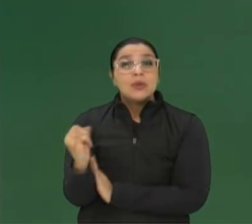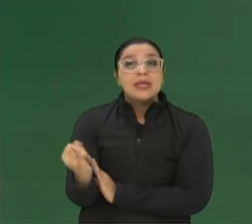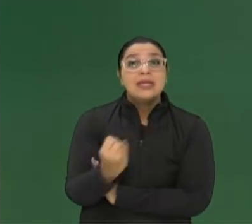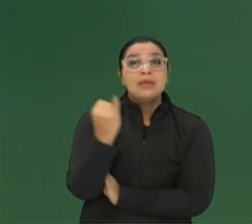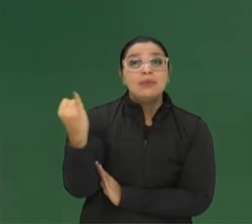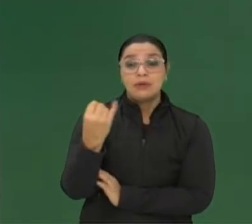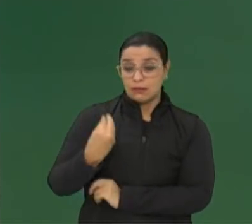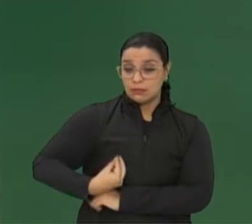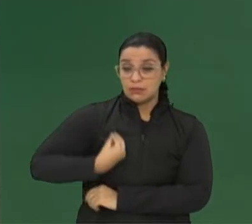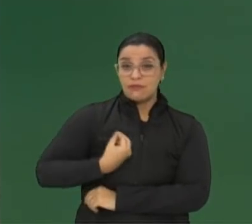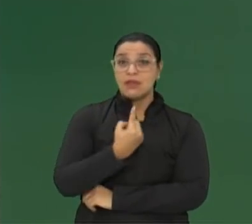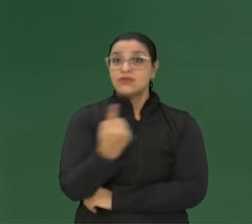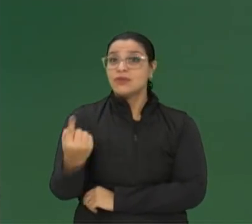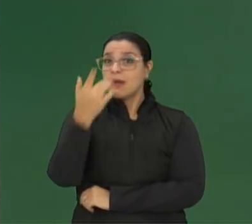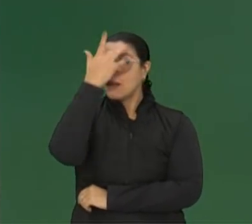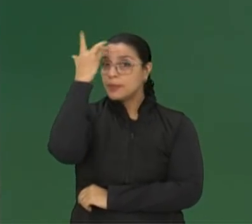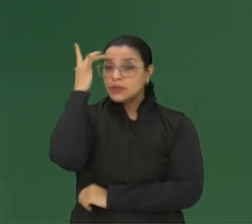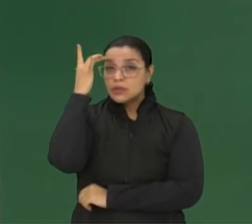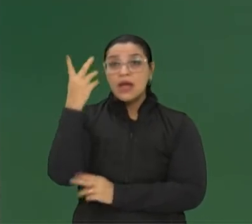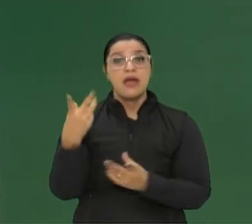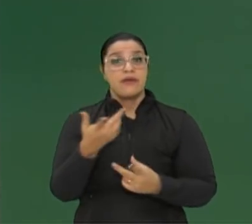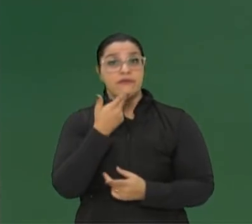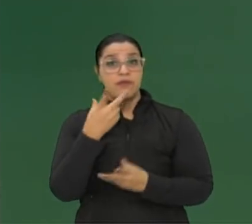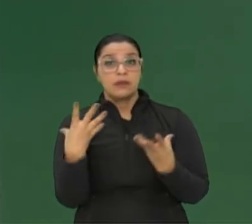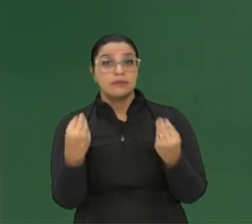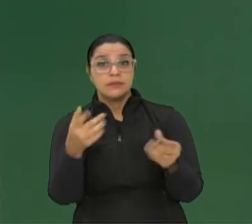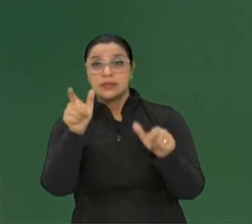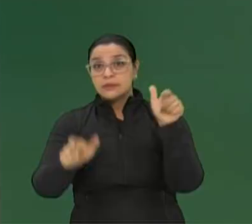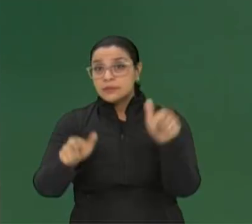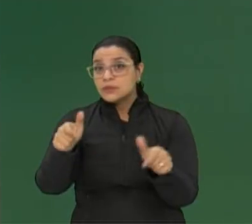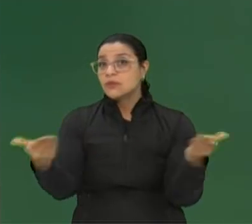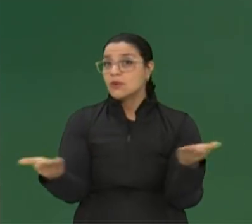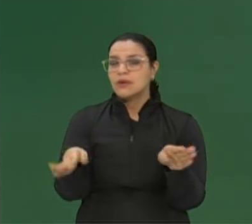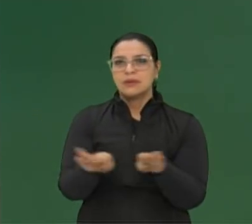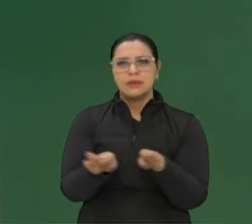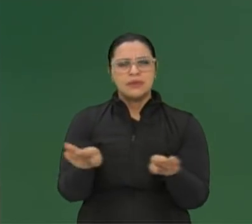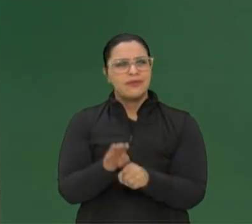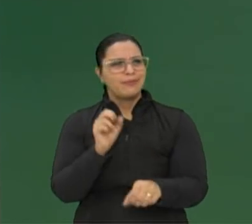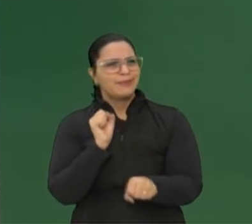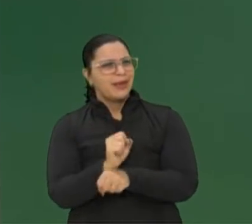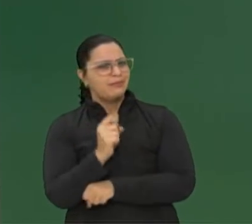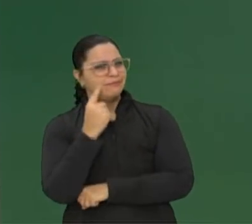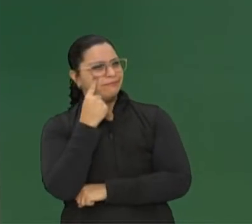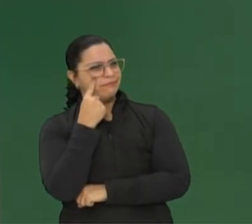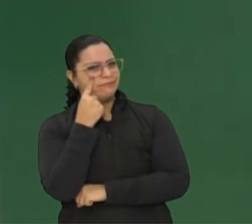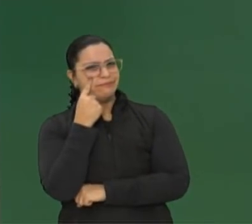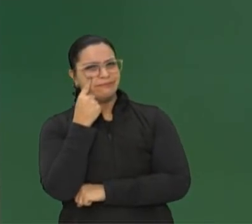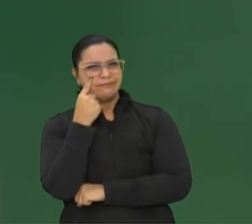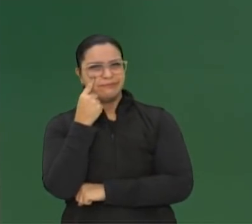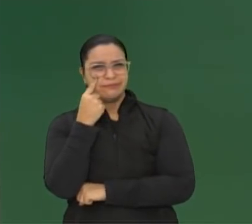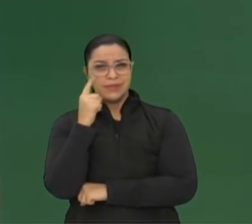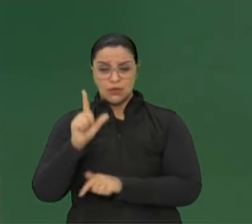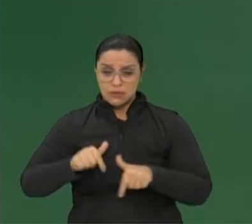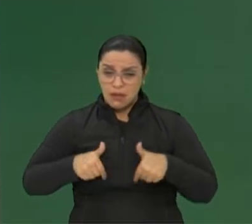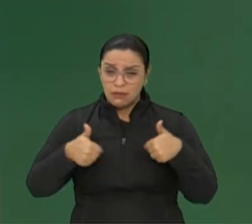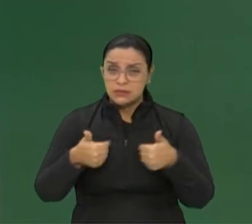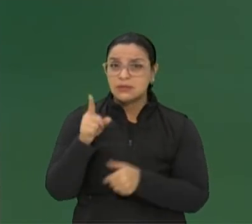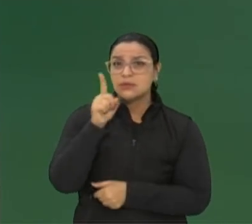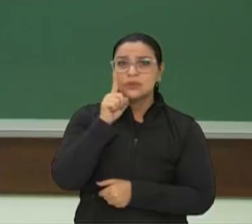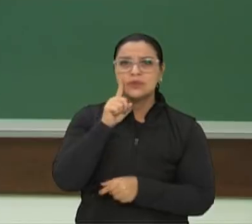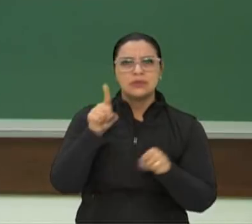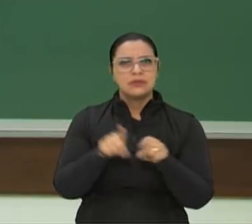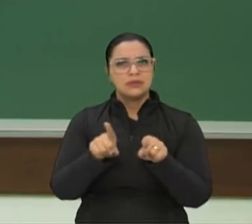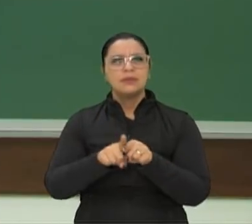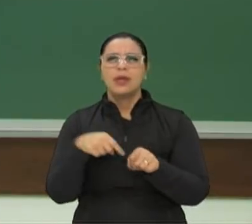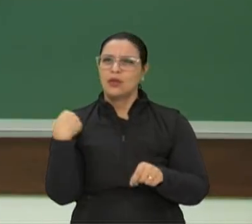do viver do ser humano. Ele vai dizer que muita gente por aí, né, se a gente parar para pensar, né, nas nossas ações, no nosso dia a dia,